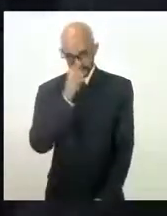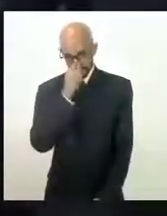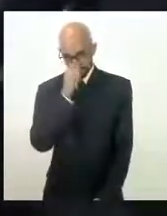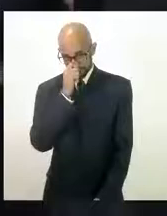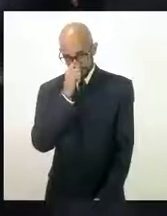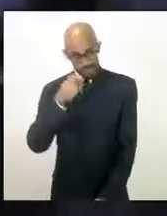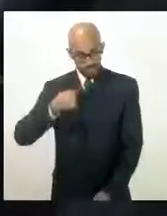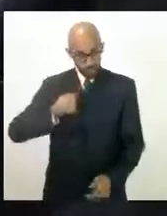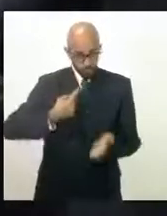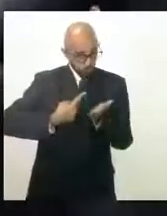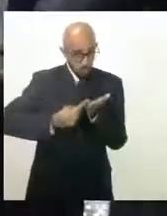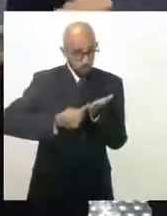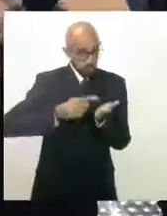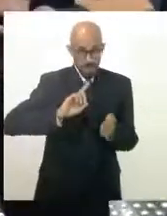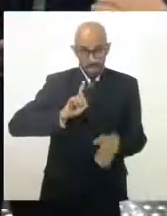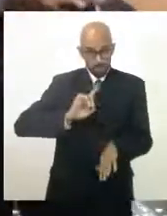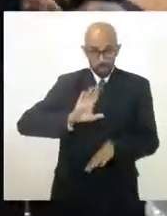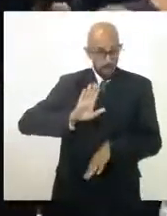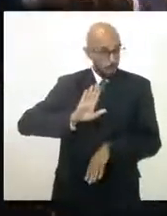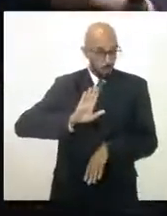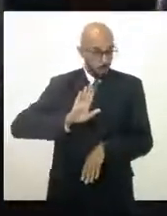Isso não estava combinado, não.